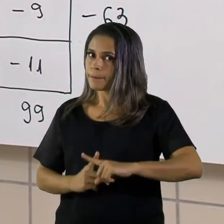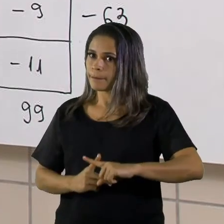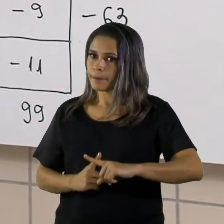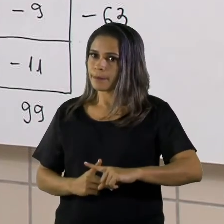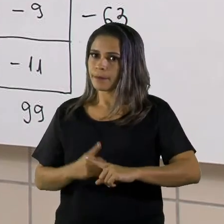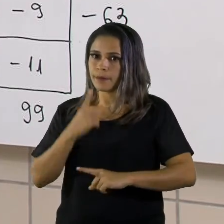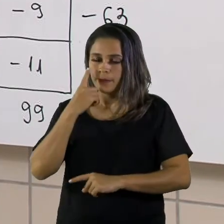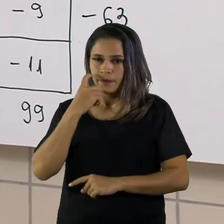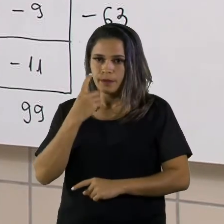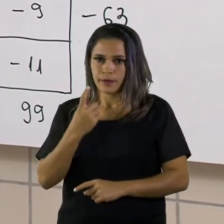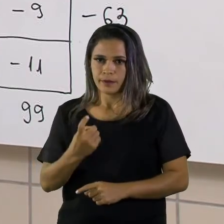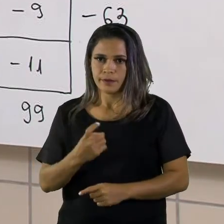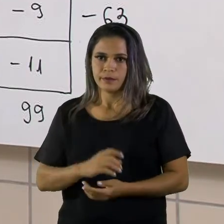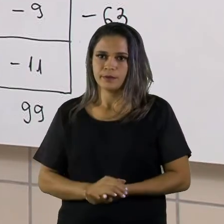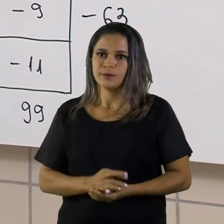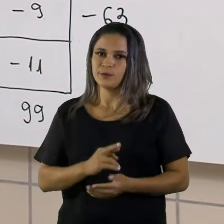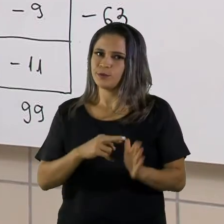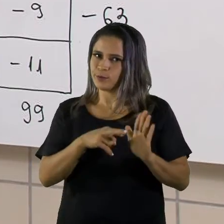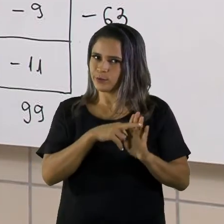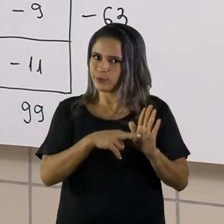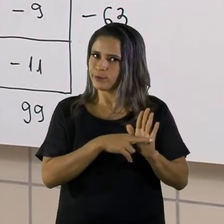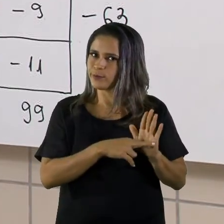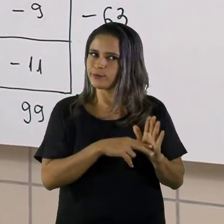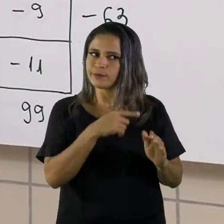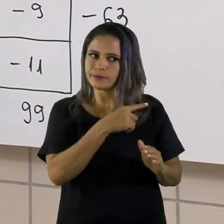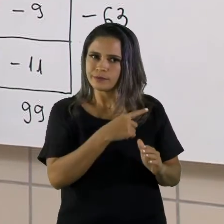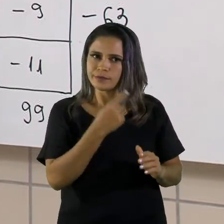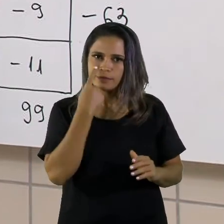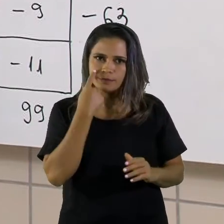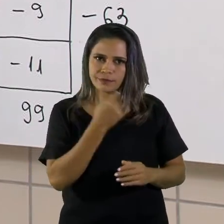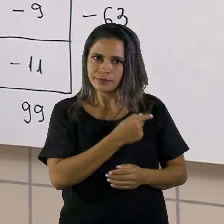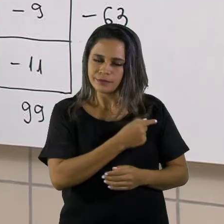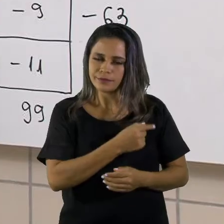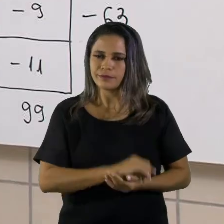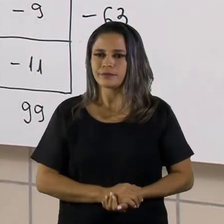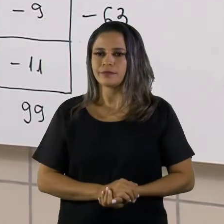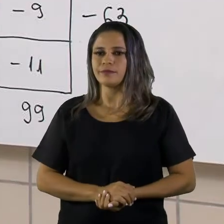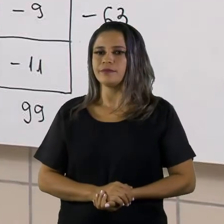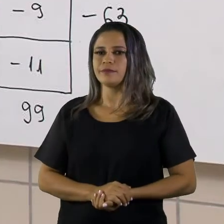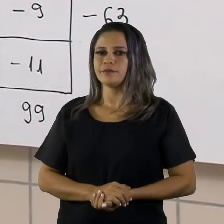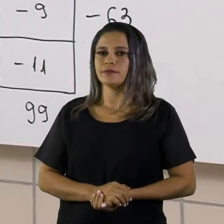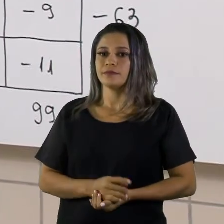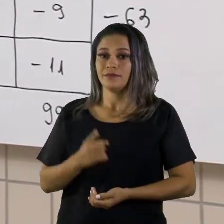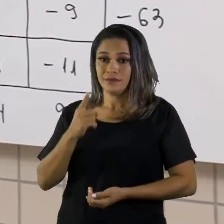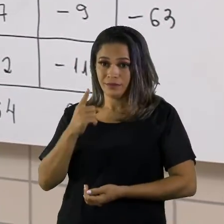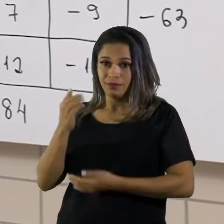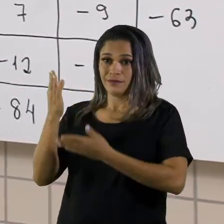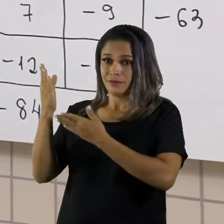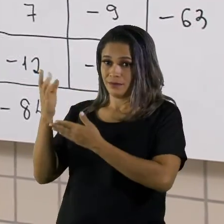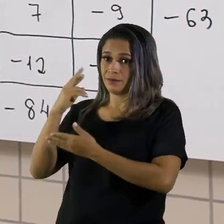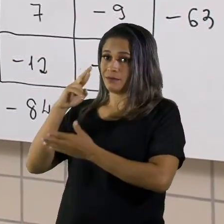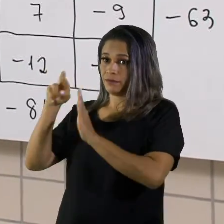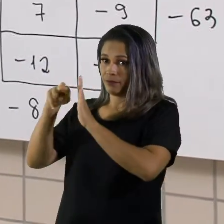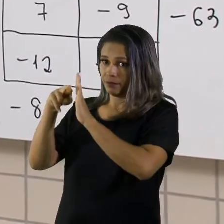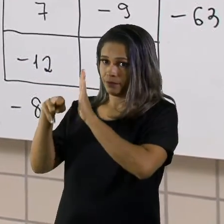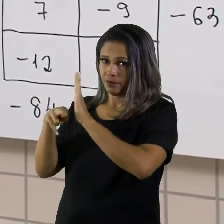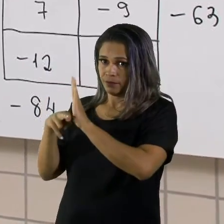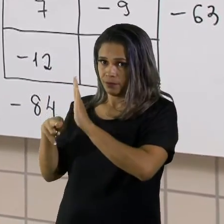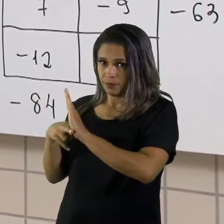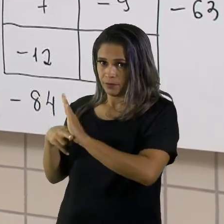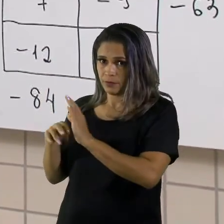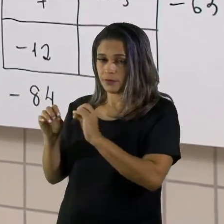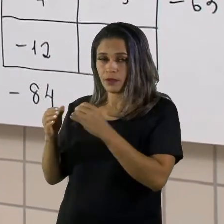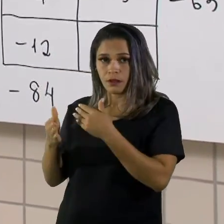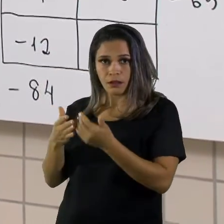interessante, eu já estou usando aquela regrinha que nós criamos aqui, né? Porque essa regra, ela funciona tanto para